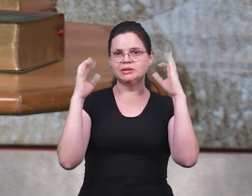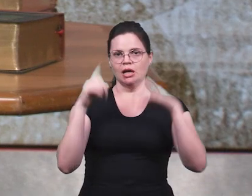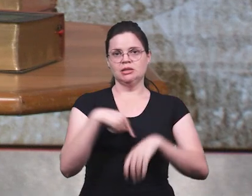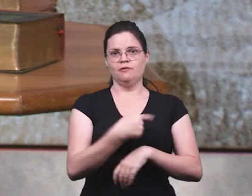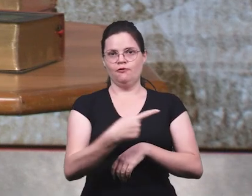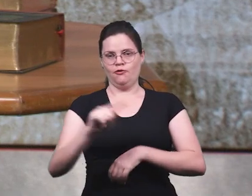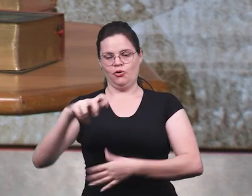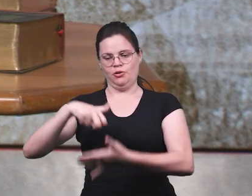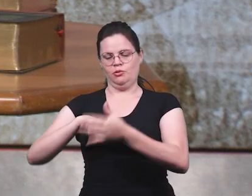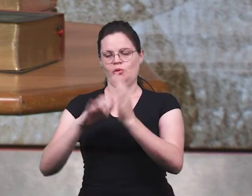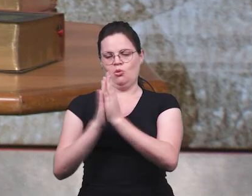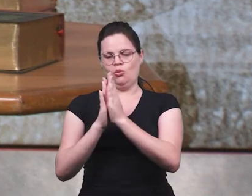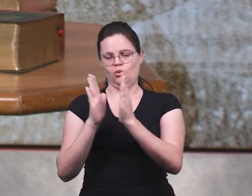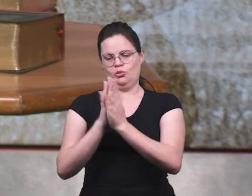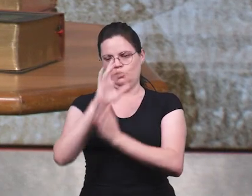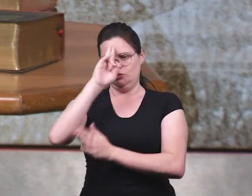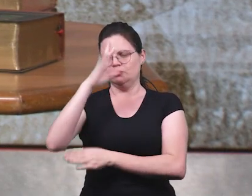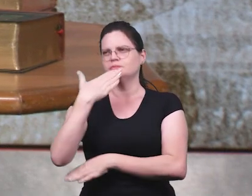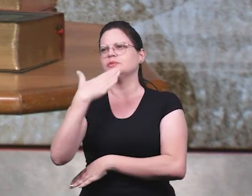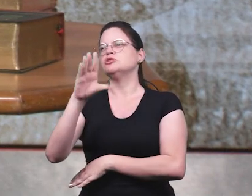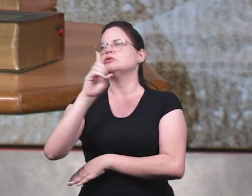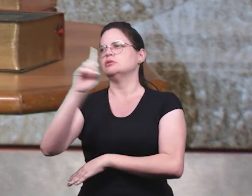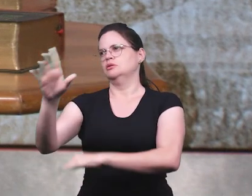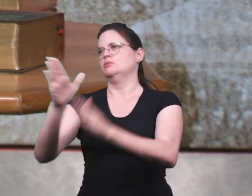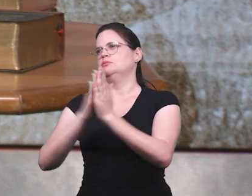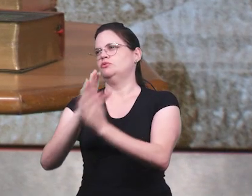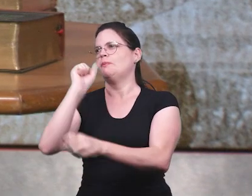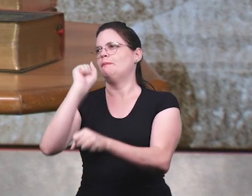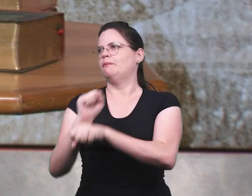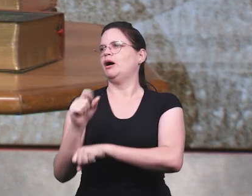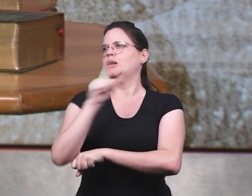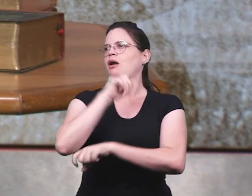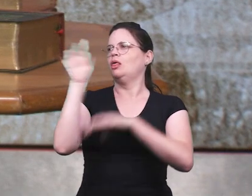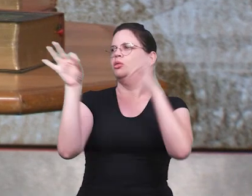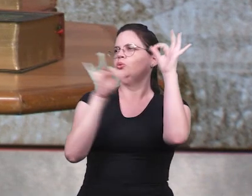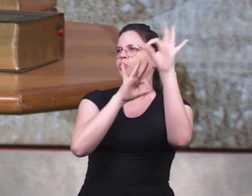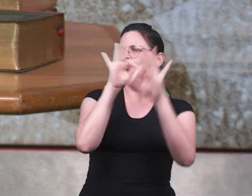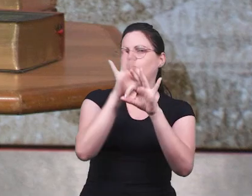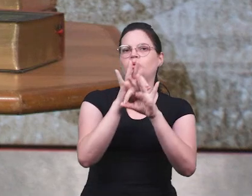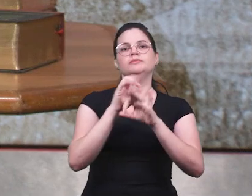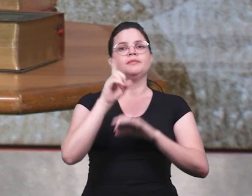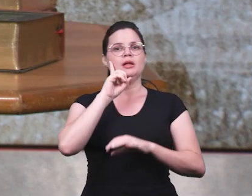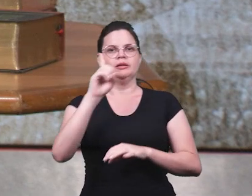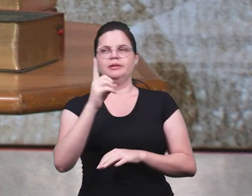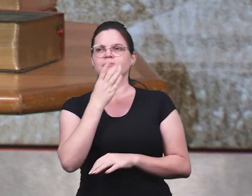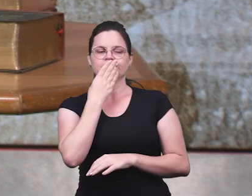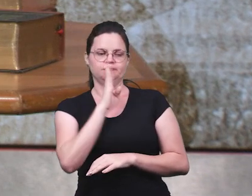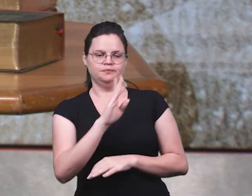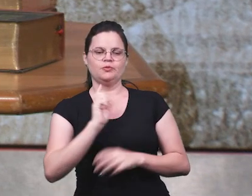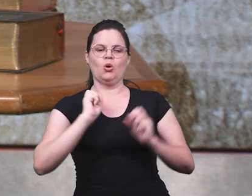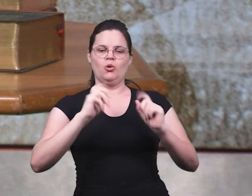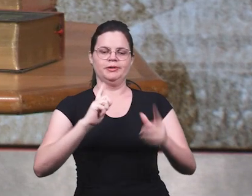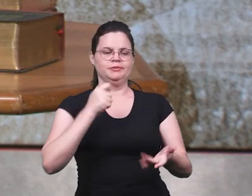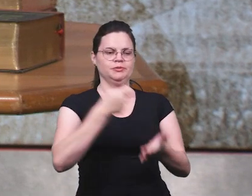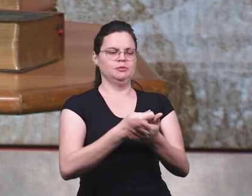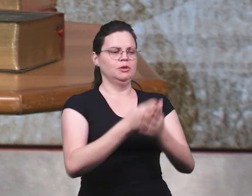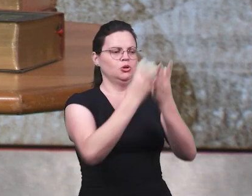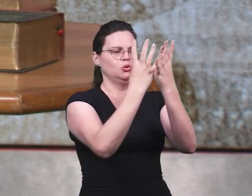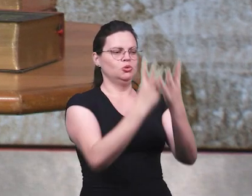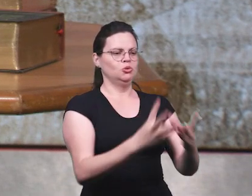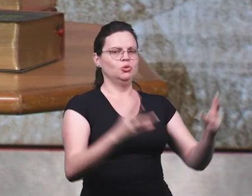e orou ao Senhor. E fez o Senhor conforme a palavra de Moisés, e os enxames de moscas